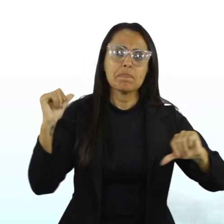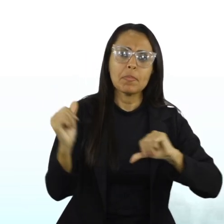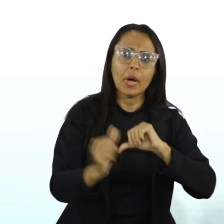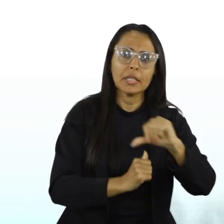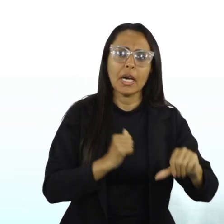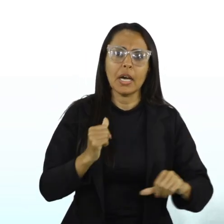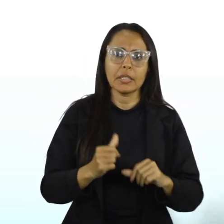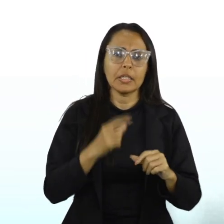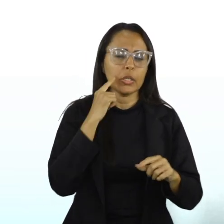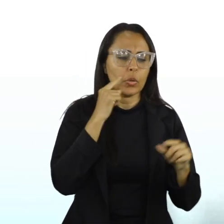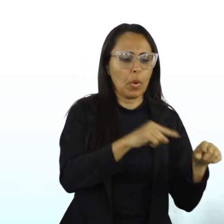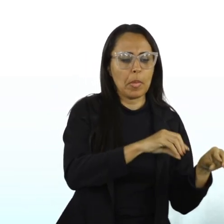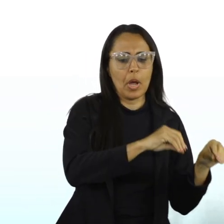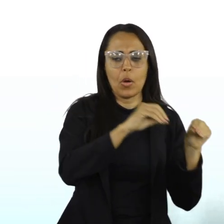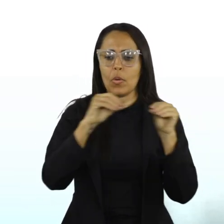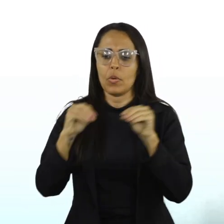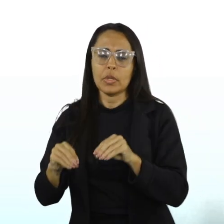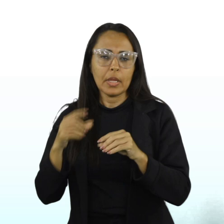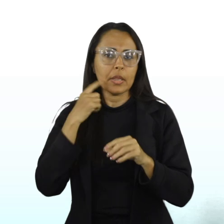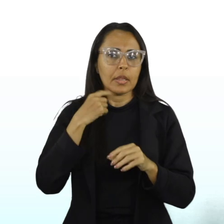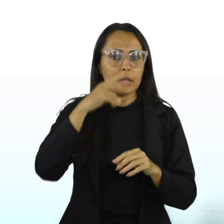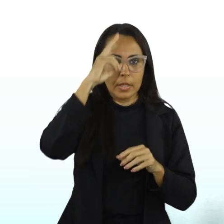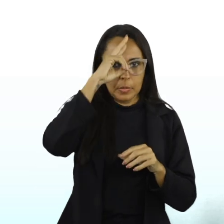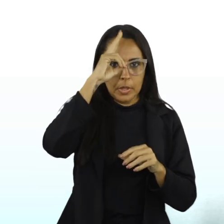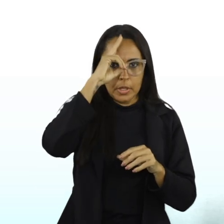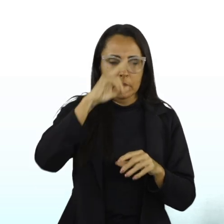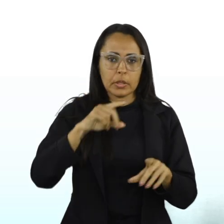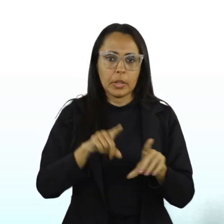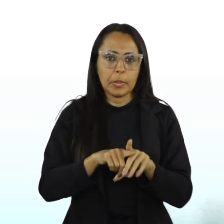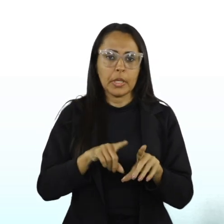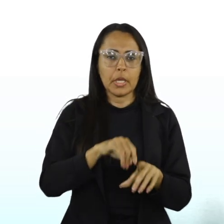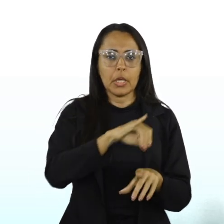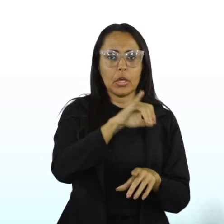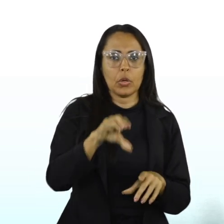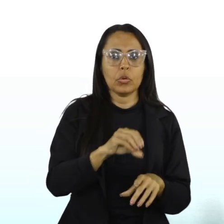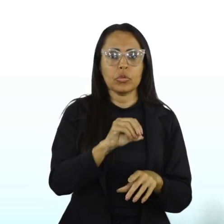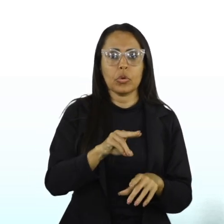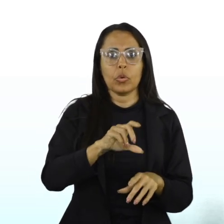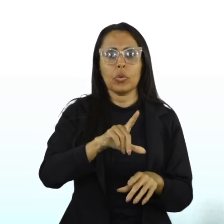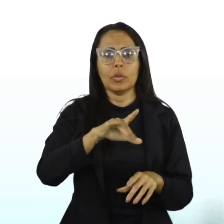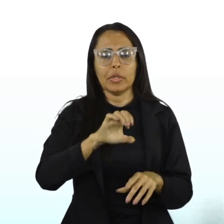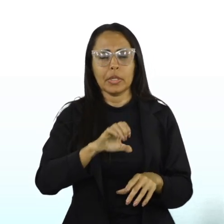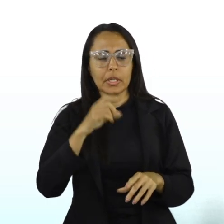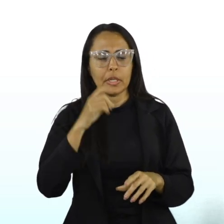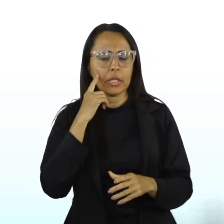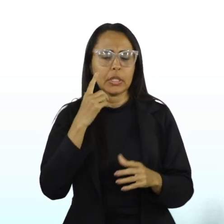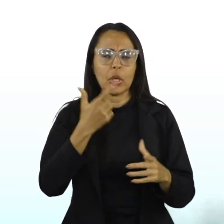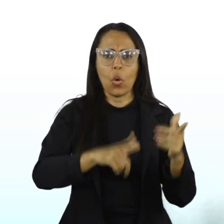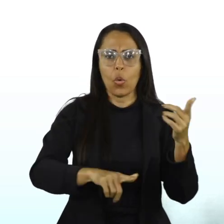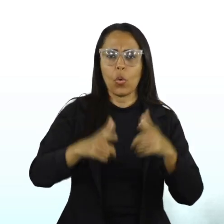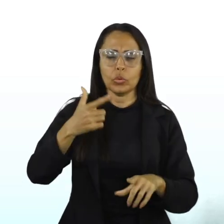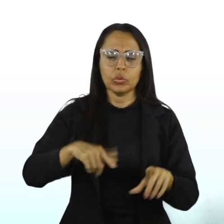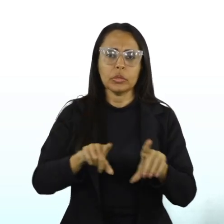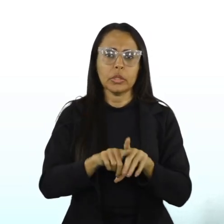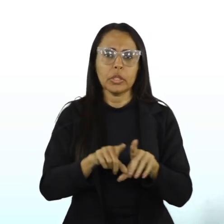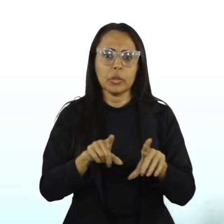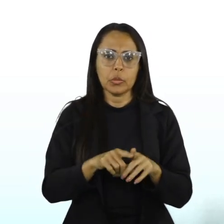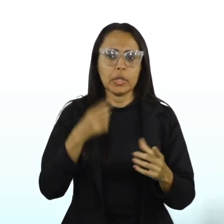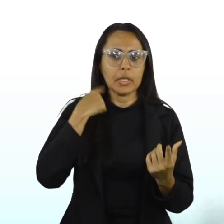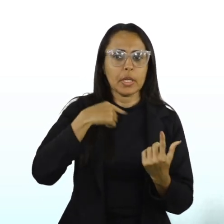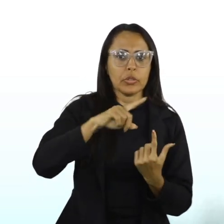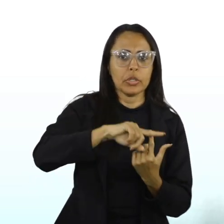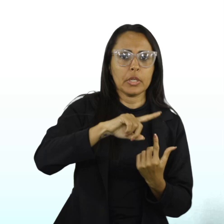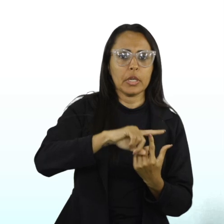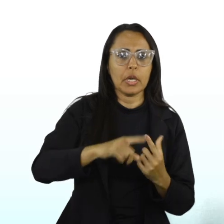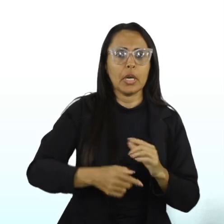uma modalidade para outra. Lembrando que a unidade de energia é o Joule e lembrando também que existem outros tipos de energia com outras